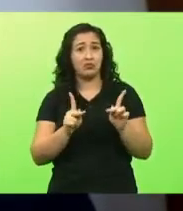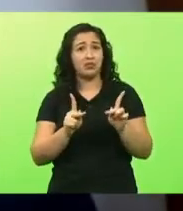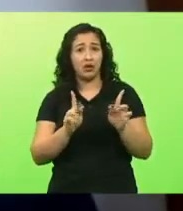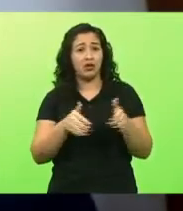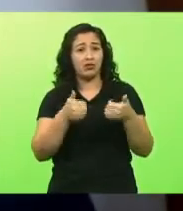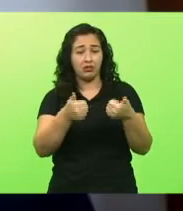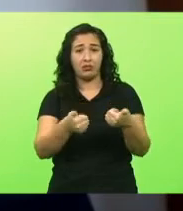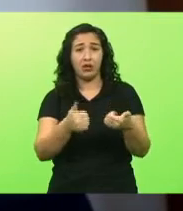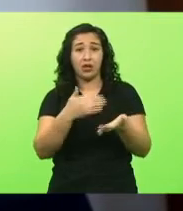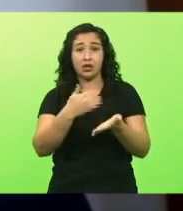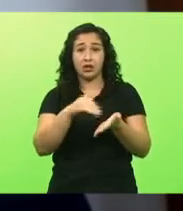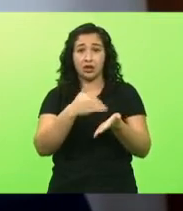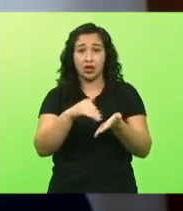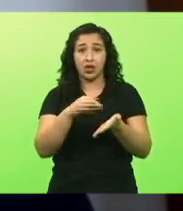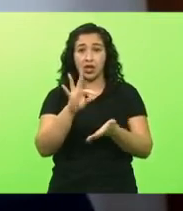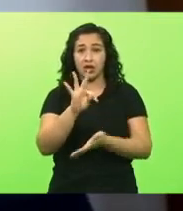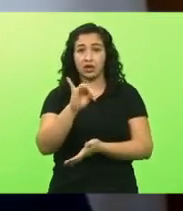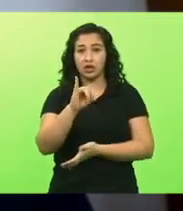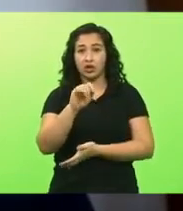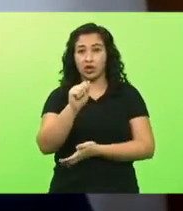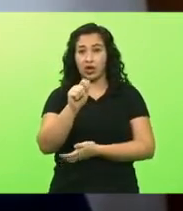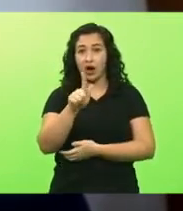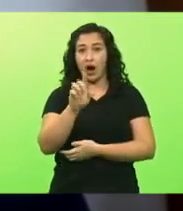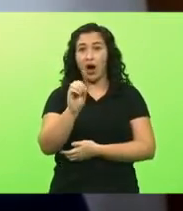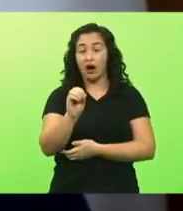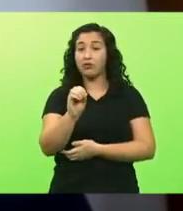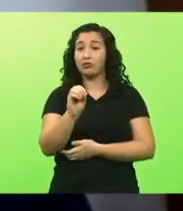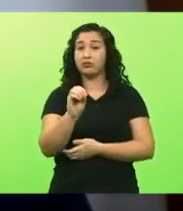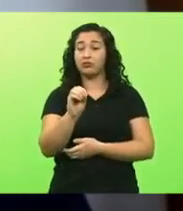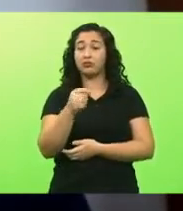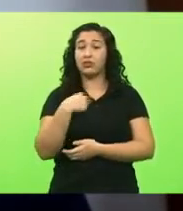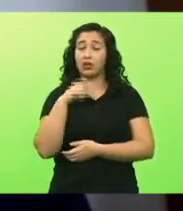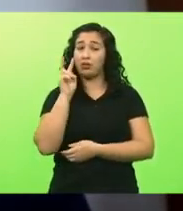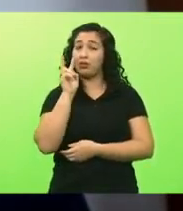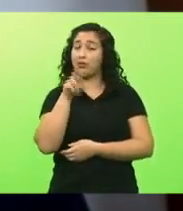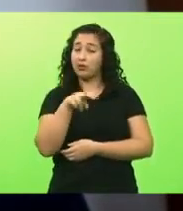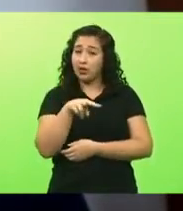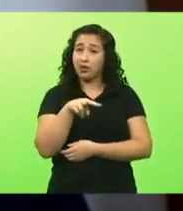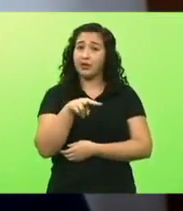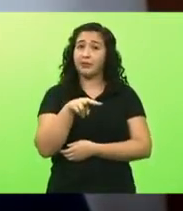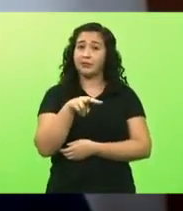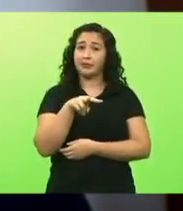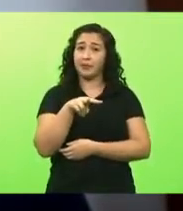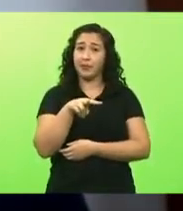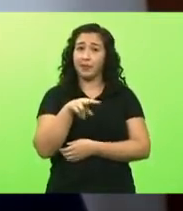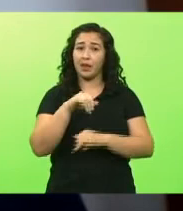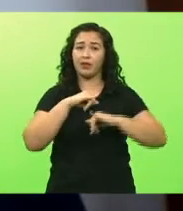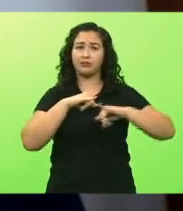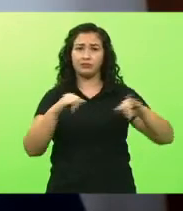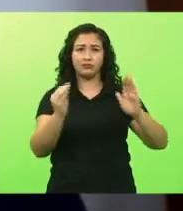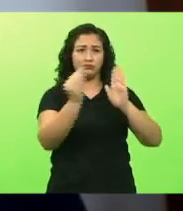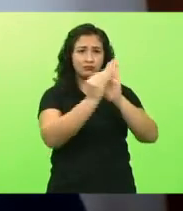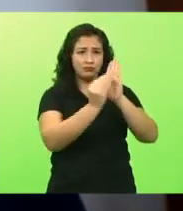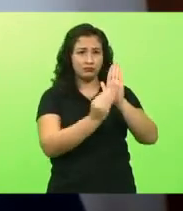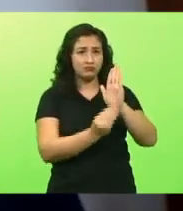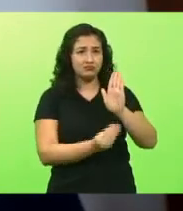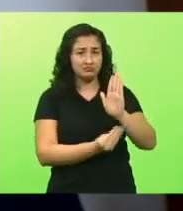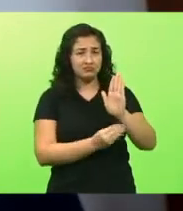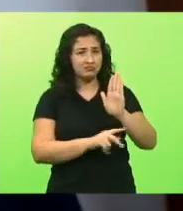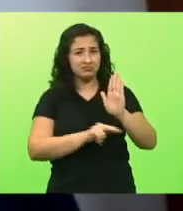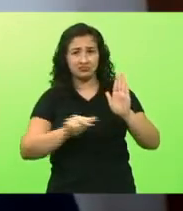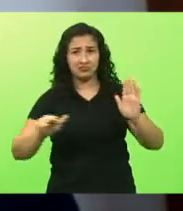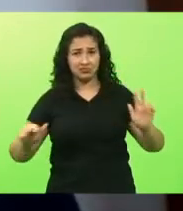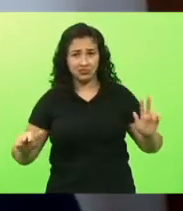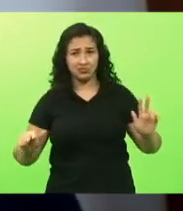o secretário Tiago Vieira. O que eu tenho visto e as publicações que têm sido feitas é que